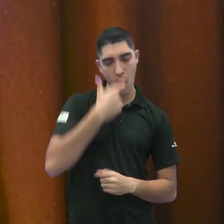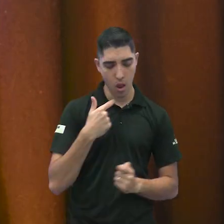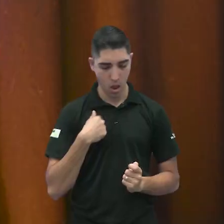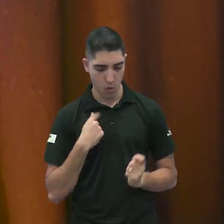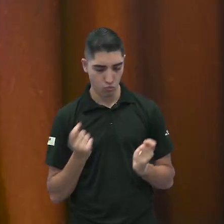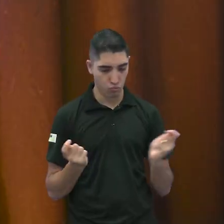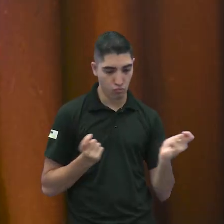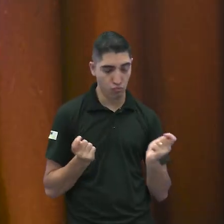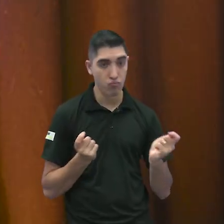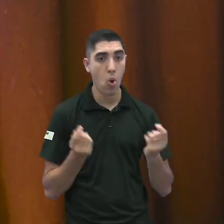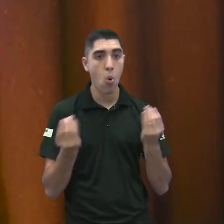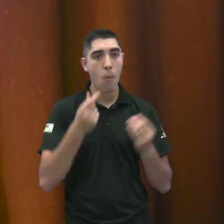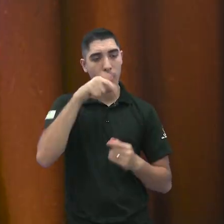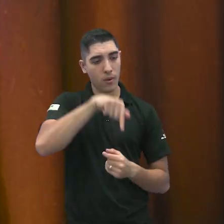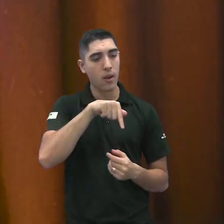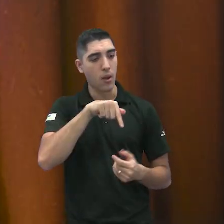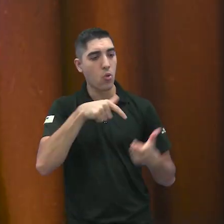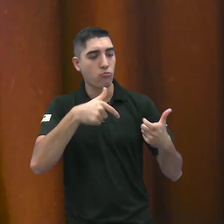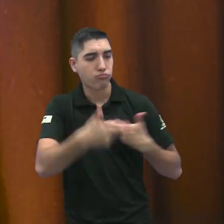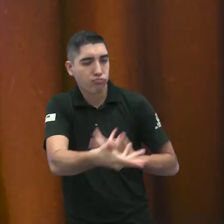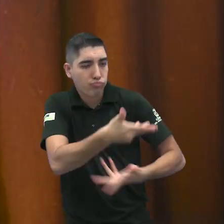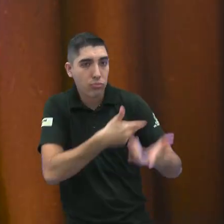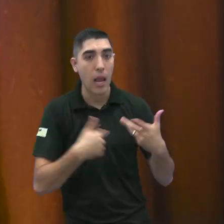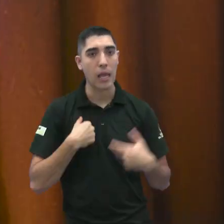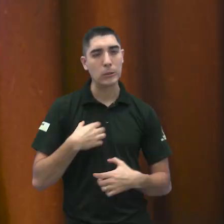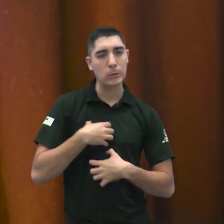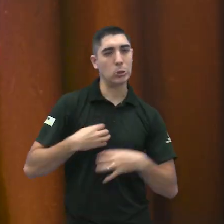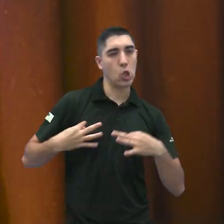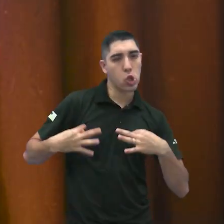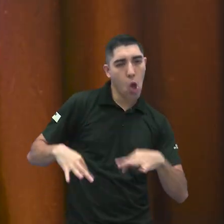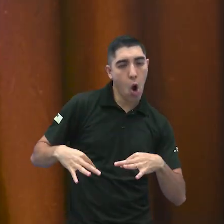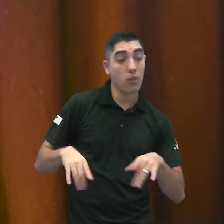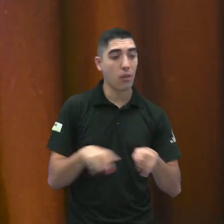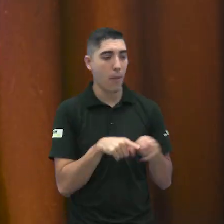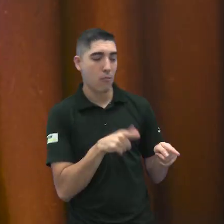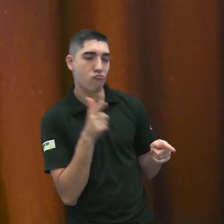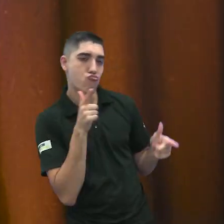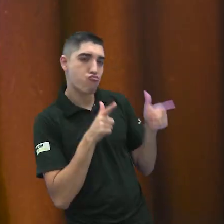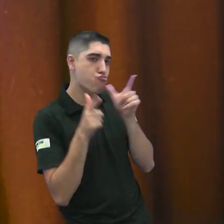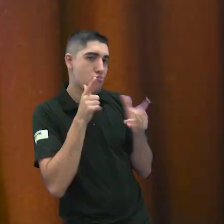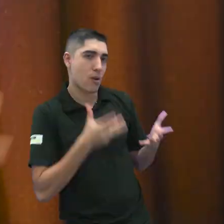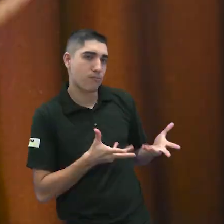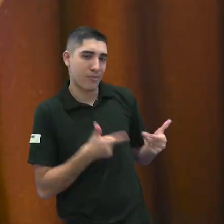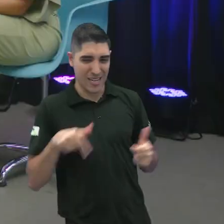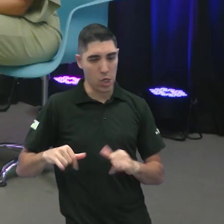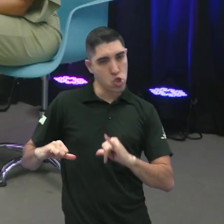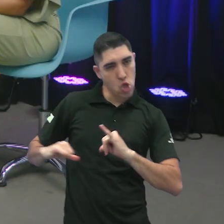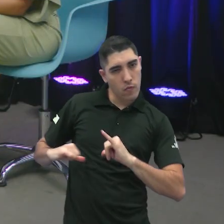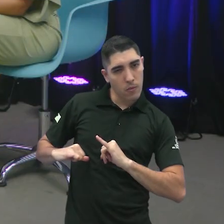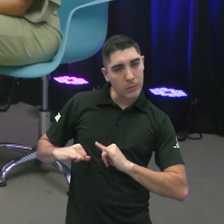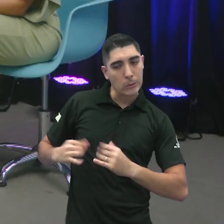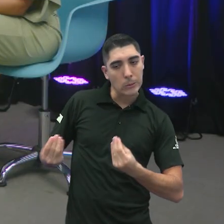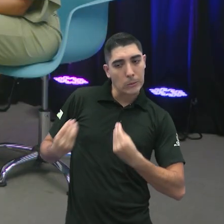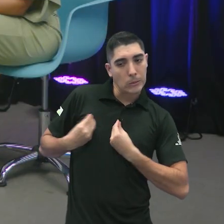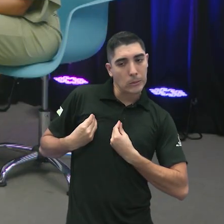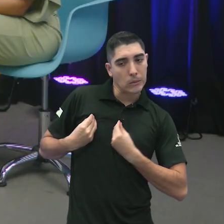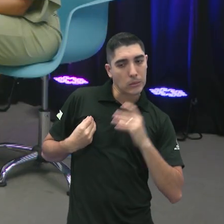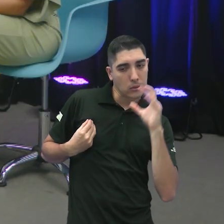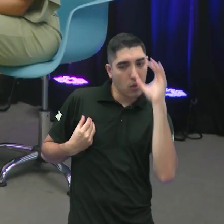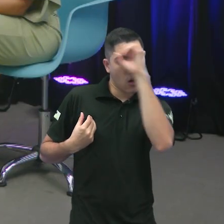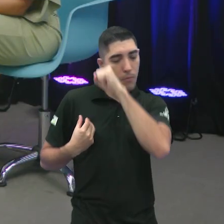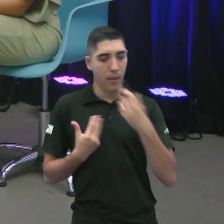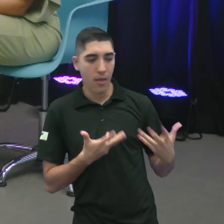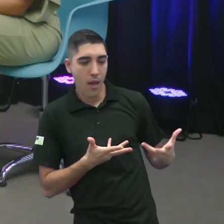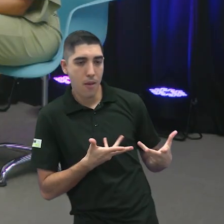relaciono com o mundo a partir daquela dor e daquelas habilidades que eu desenvolvi. Como na minha parte profissional, eu